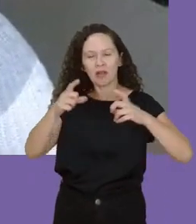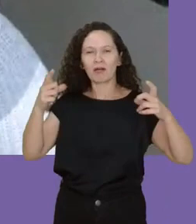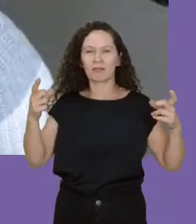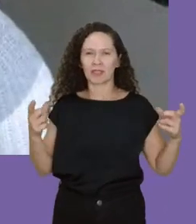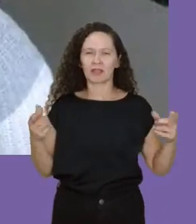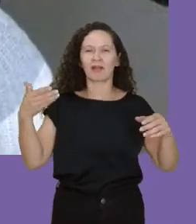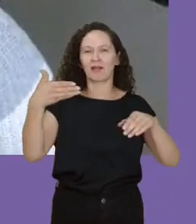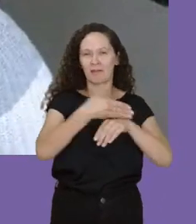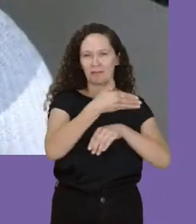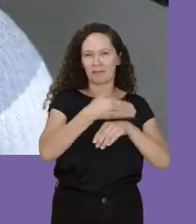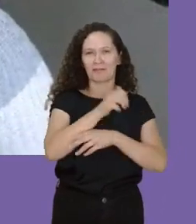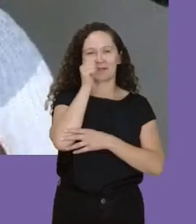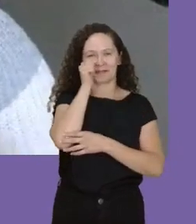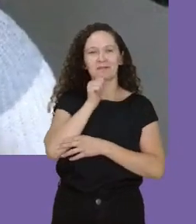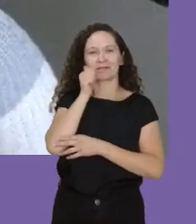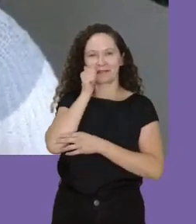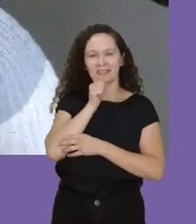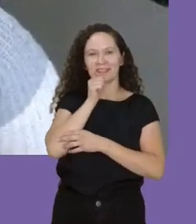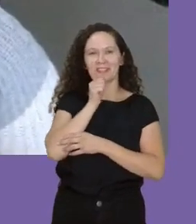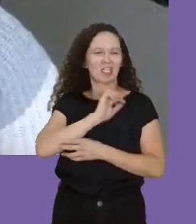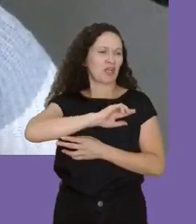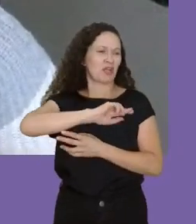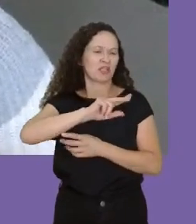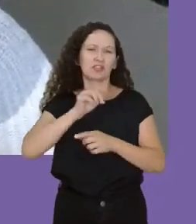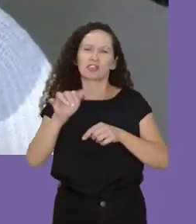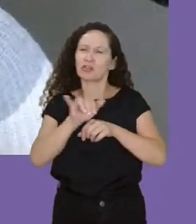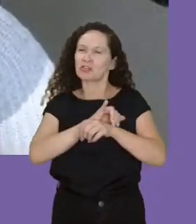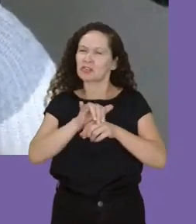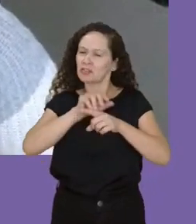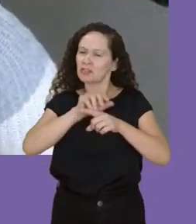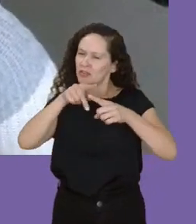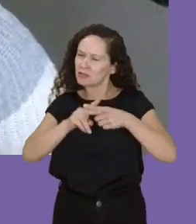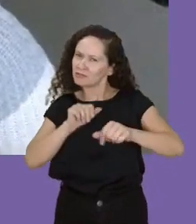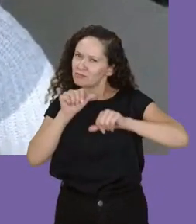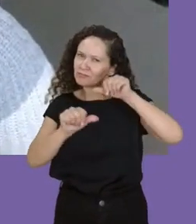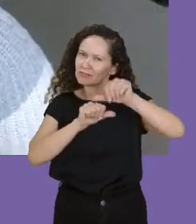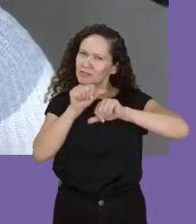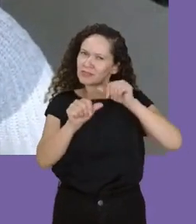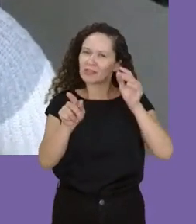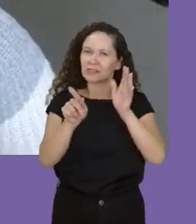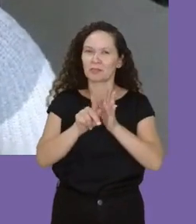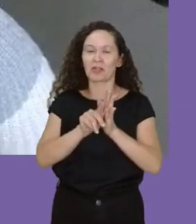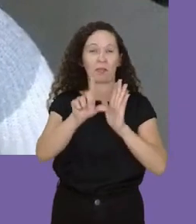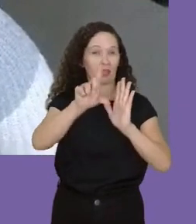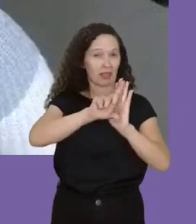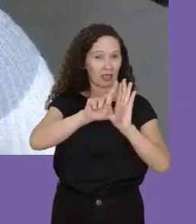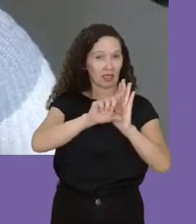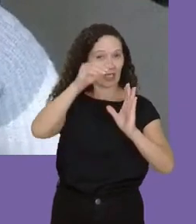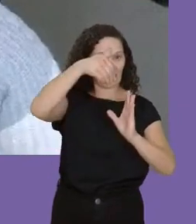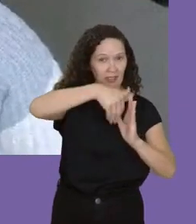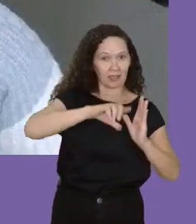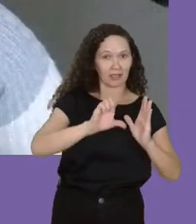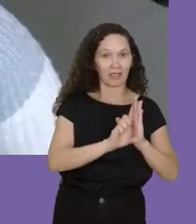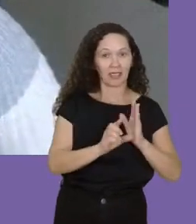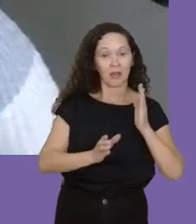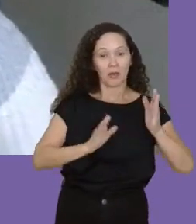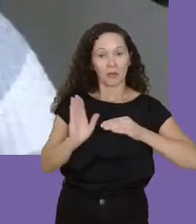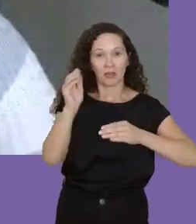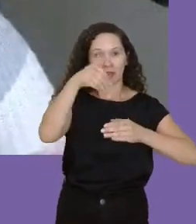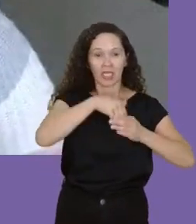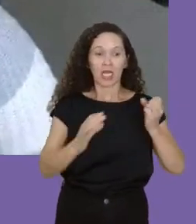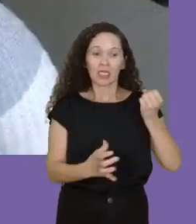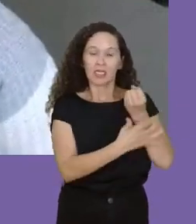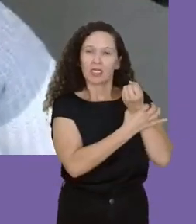a participação das mulheres, que ela se dá não só pelos instrumentos das mudanças legais, nas eleições, das garantias